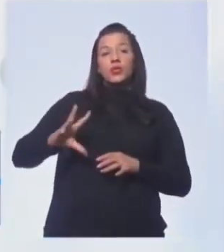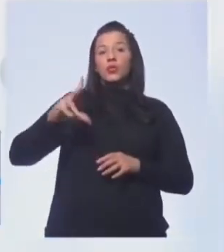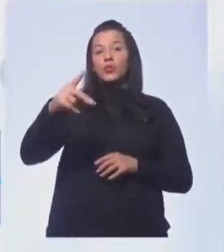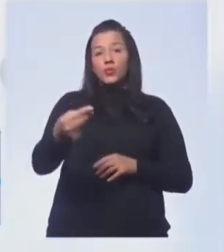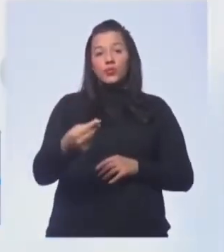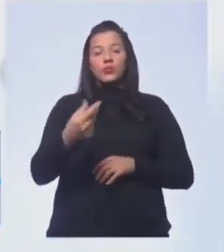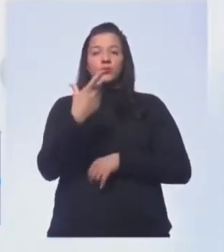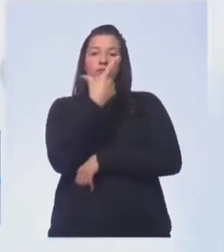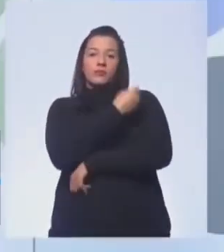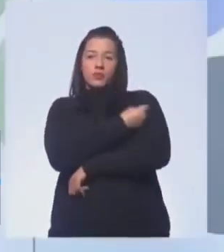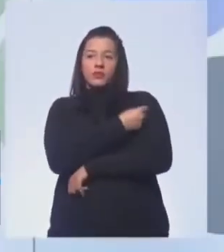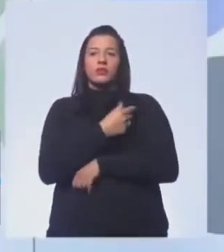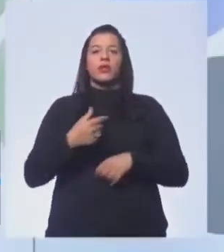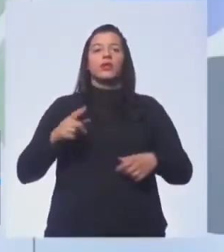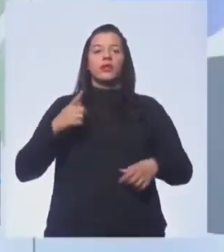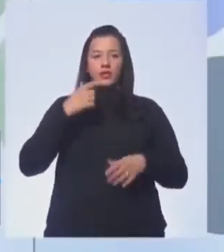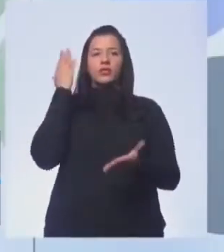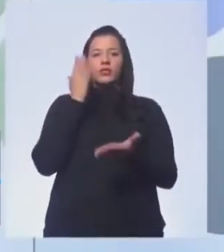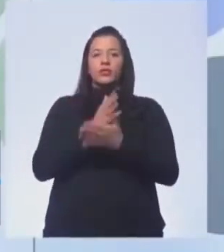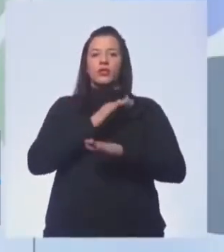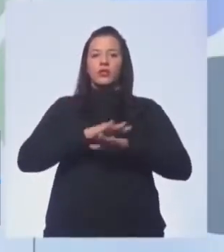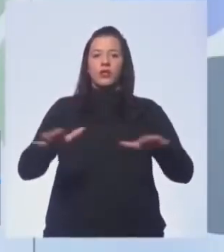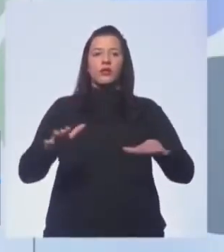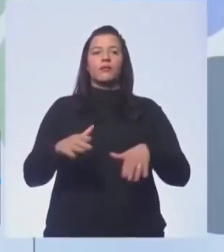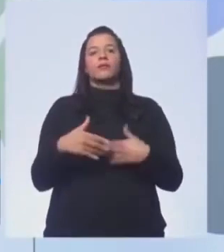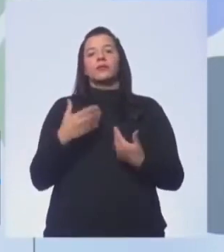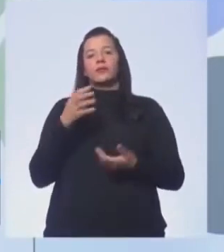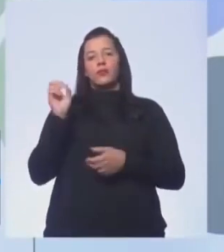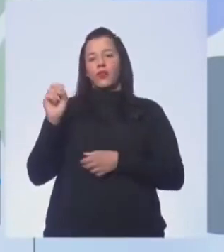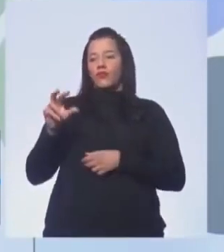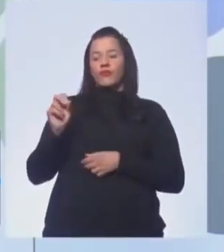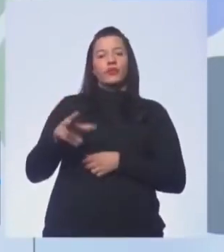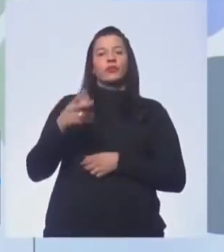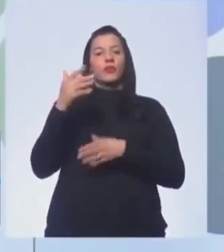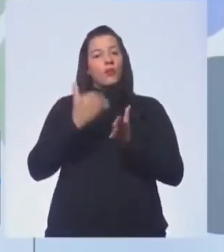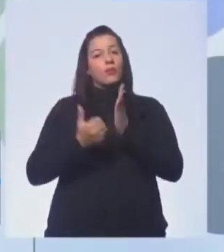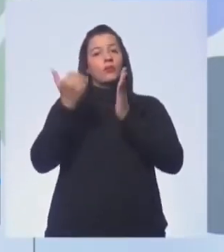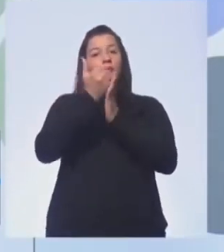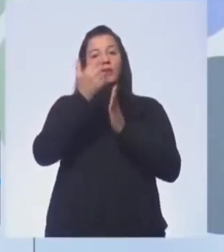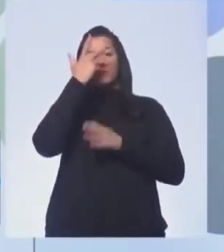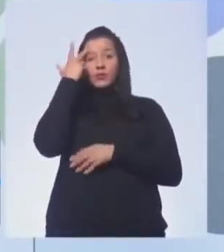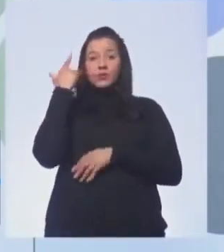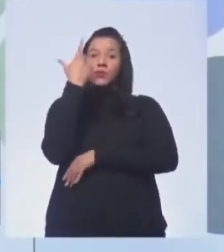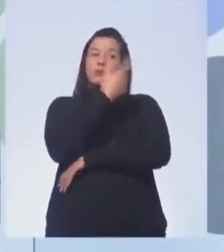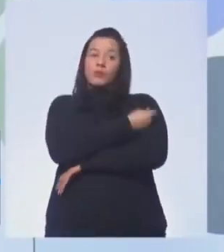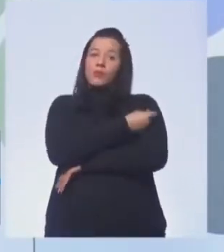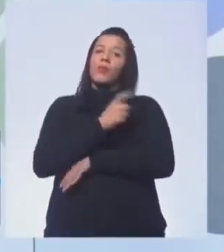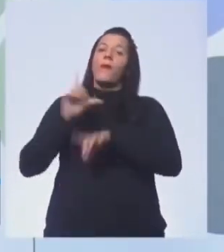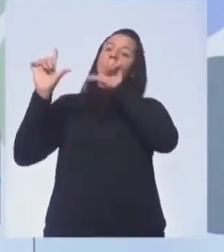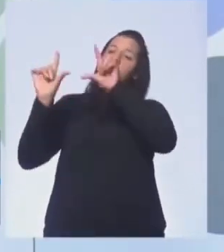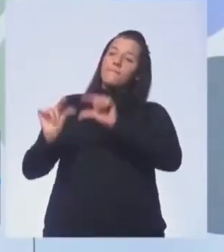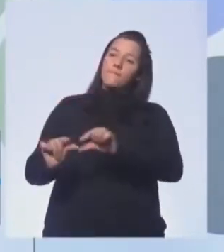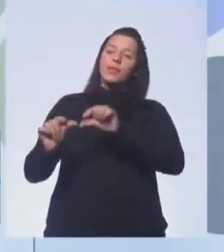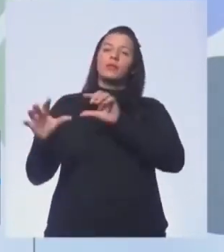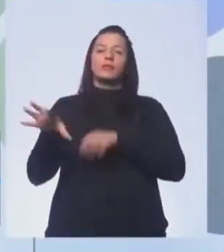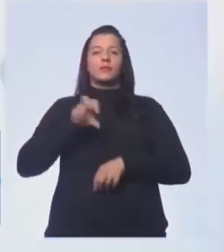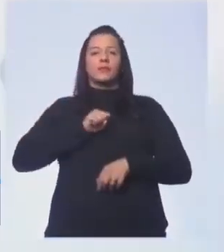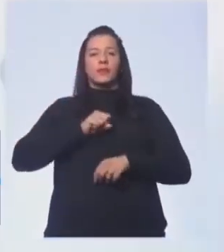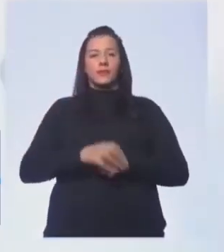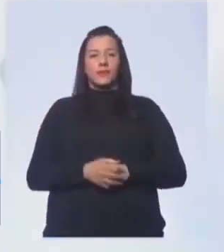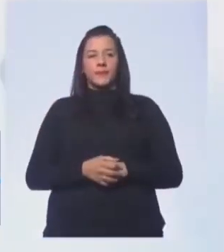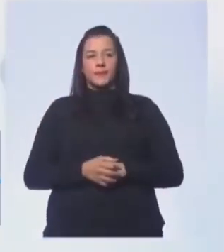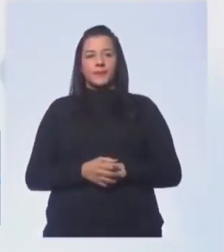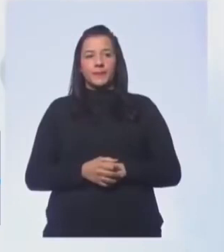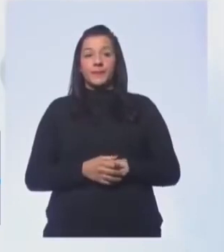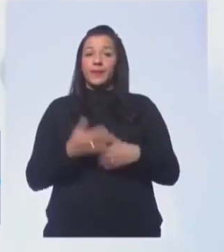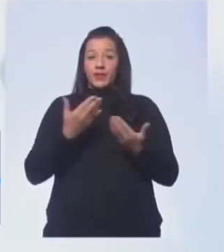jogo, né? Isso, a gente combate. Por isso é importante vacinar, pessoal. Quanto mais gente vacinada, menos propensão ao contágio. É isso.